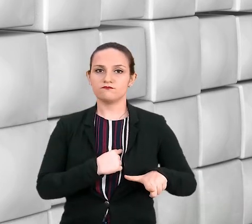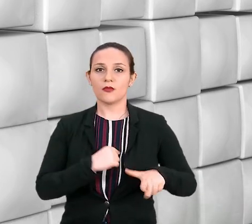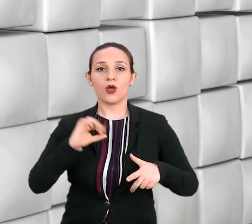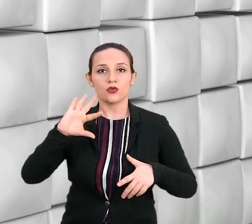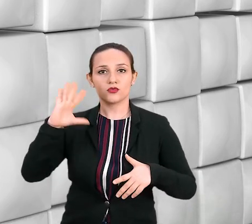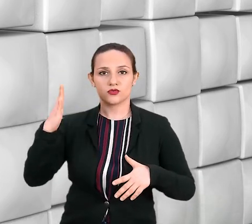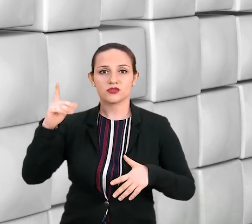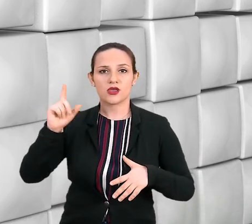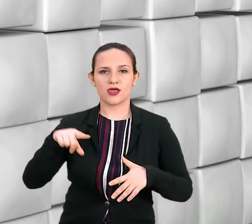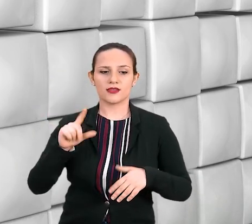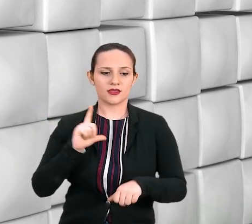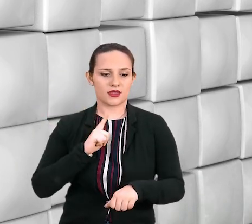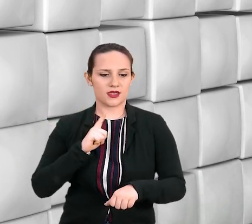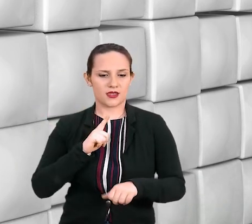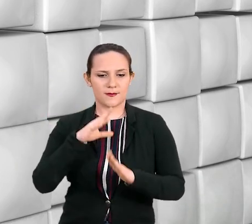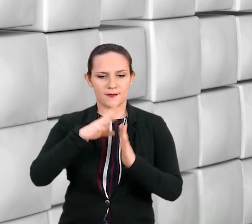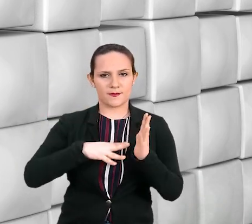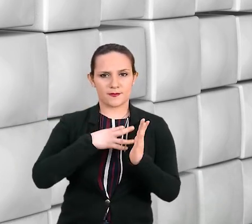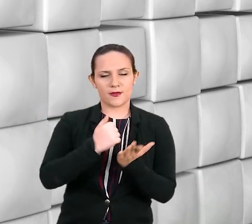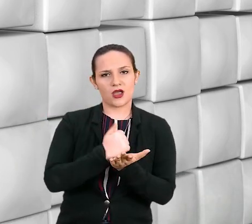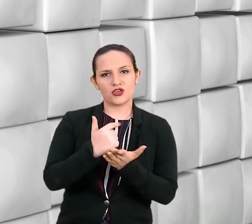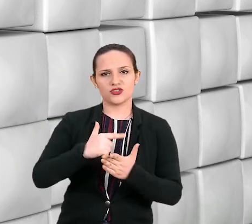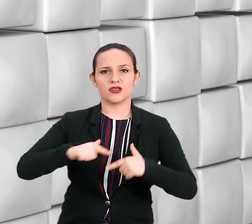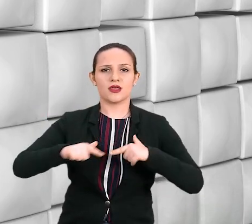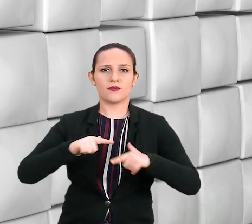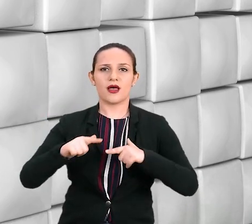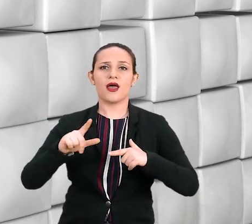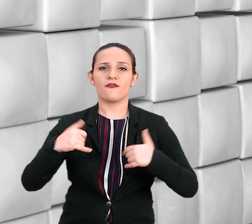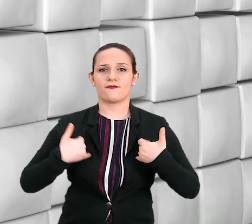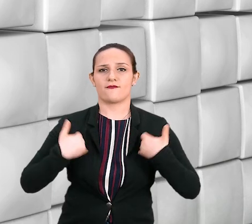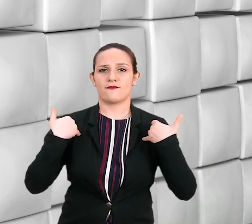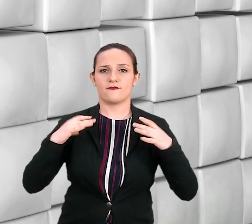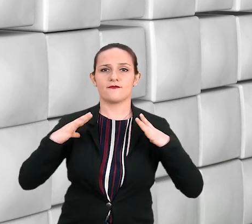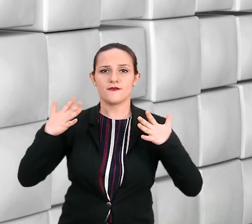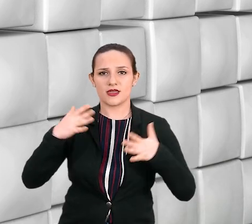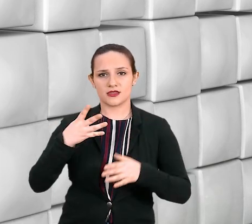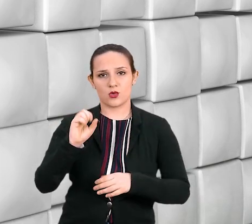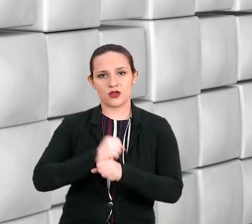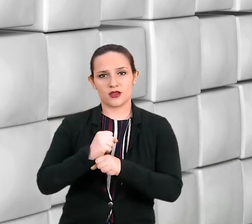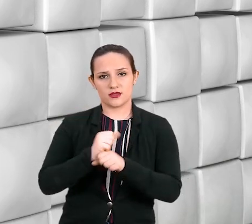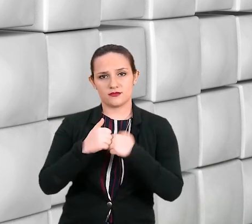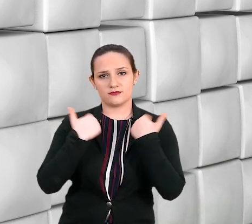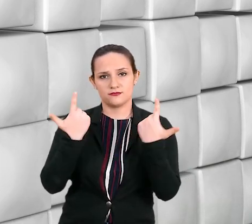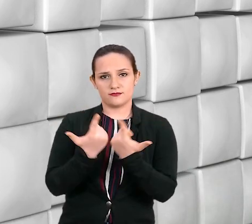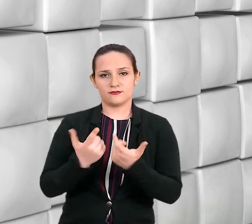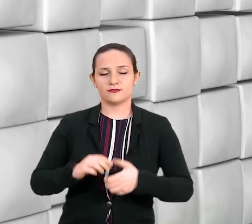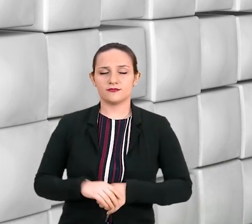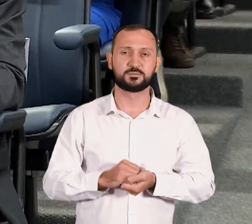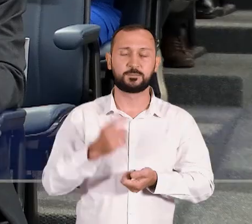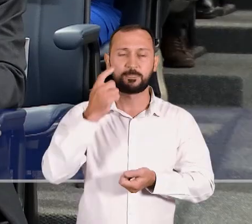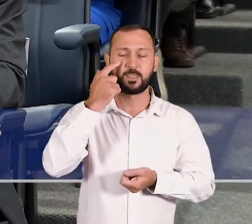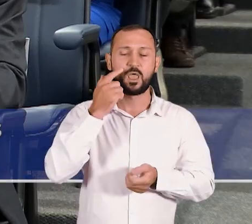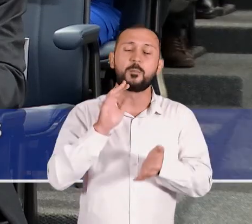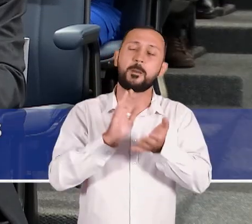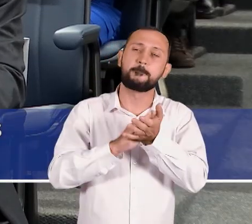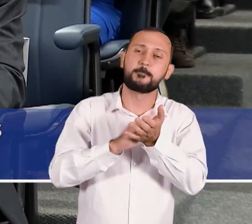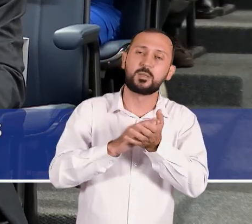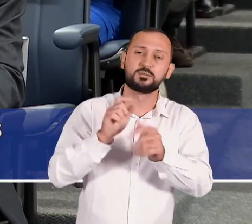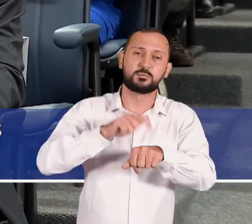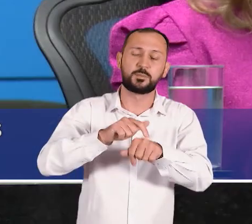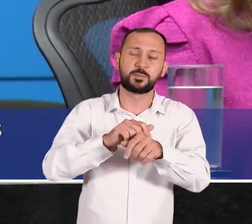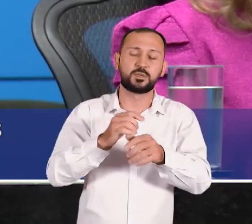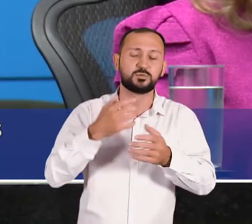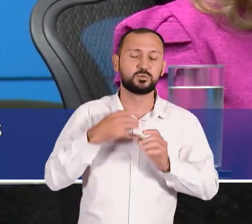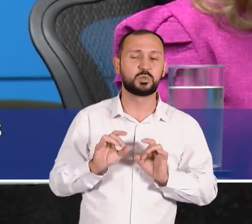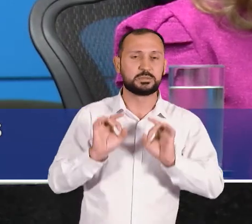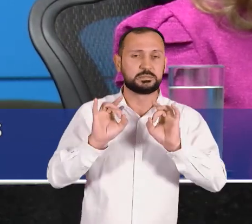mérito legislativo acontece em meio às festividades de 40 anos da Casa de Leis. Mais do que uma